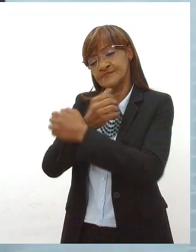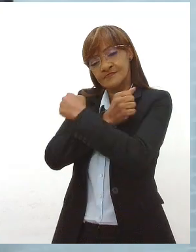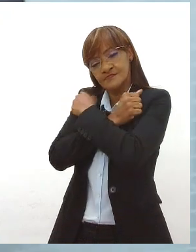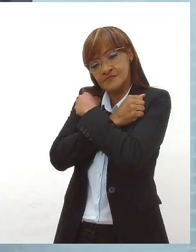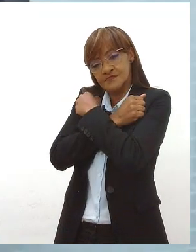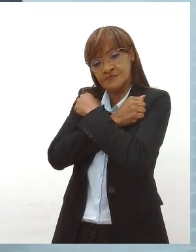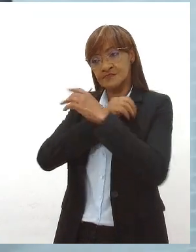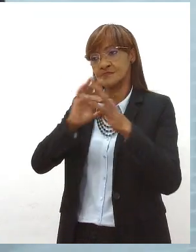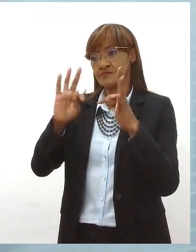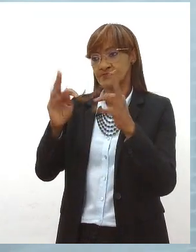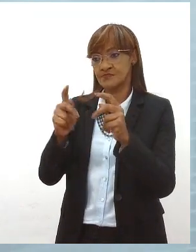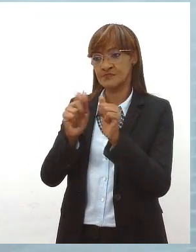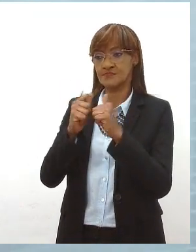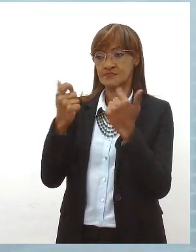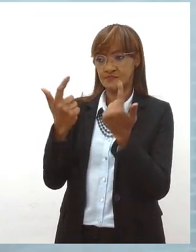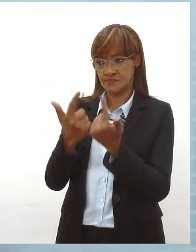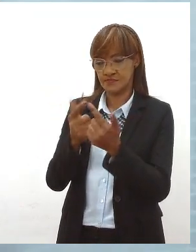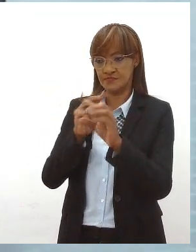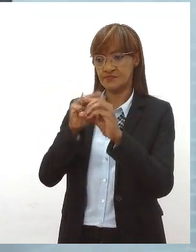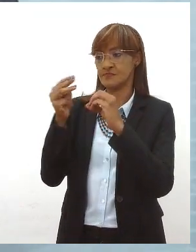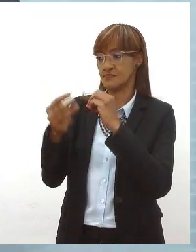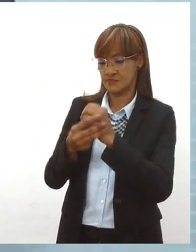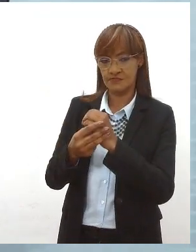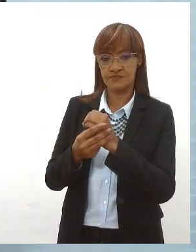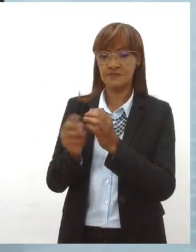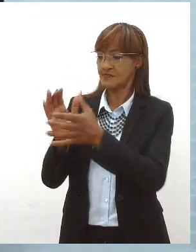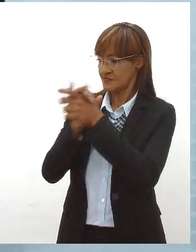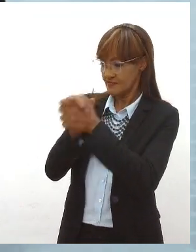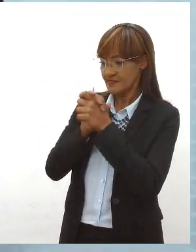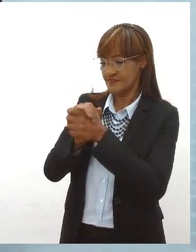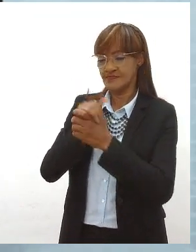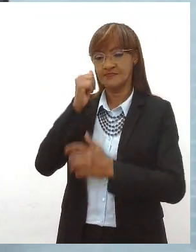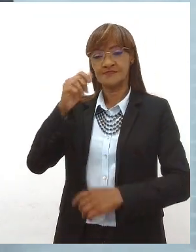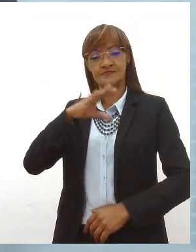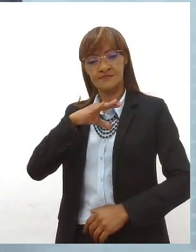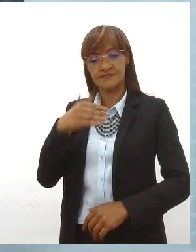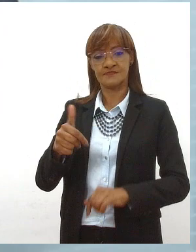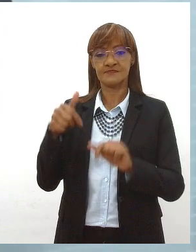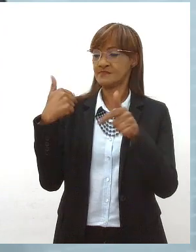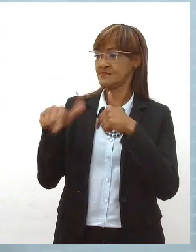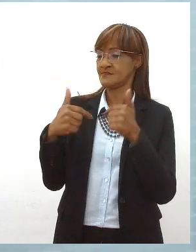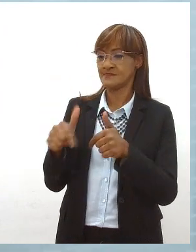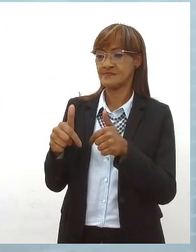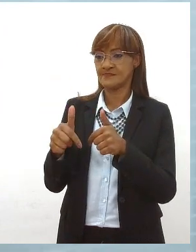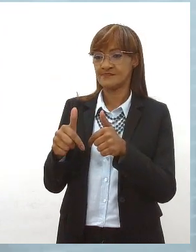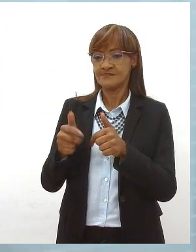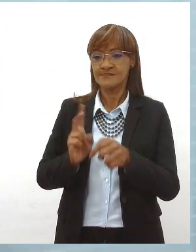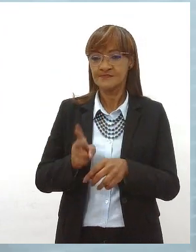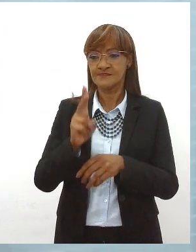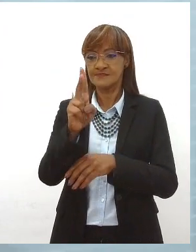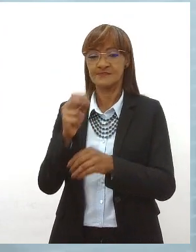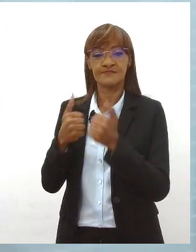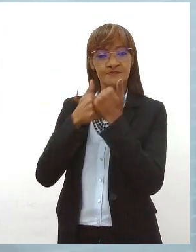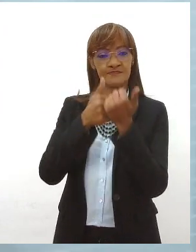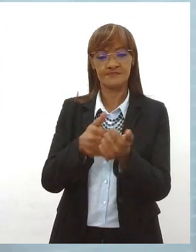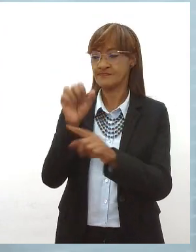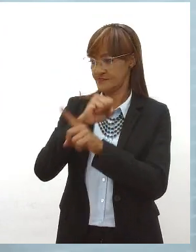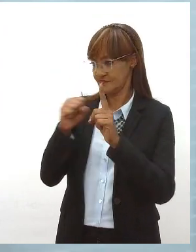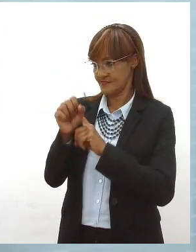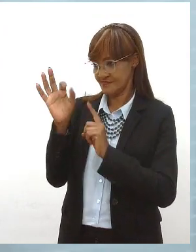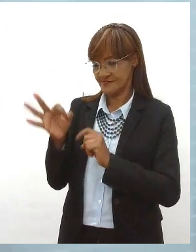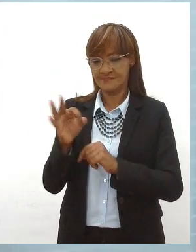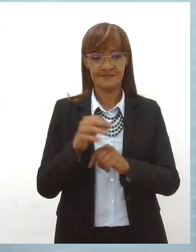Parabéns por ser essa mulher aguerrida, trabalhadora, que olha pelo social e que todo o Centro-Sul do Estado conhece. Eu só tenho